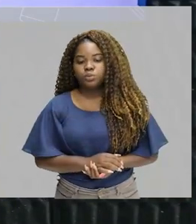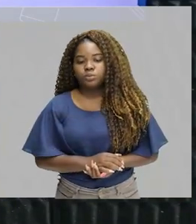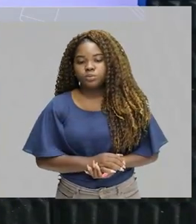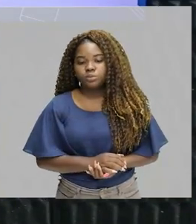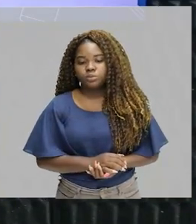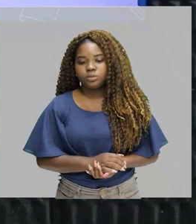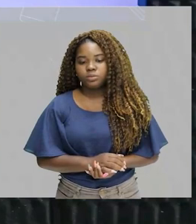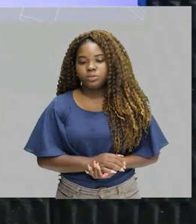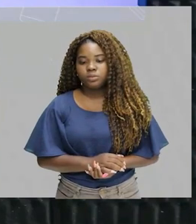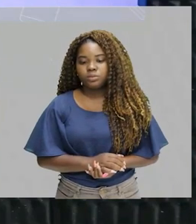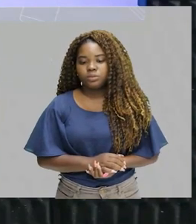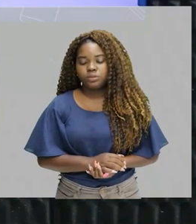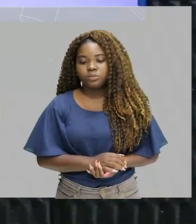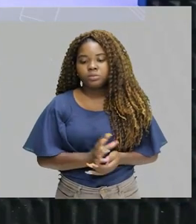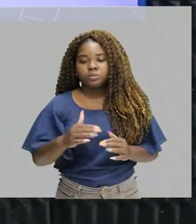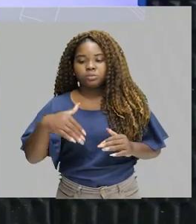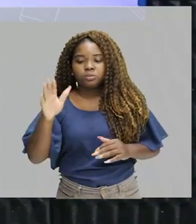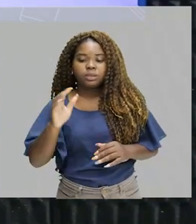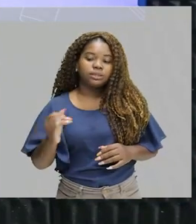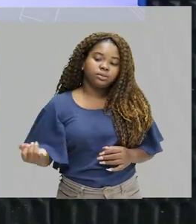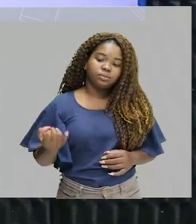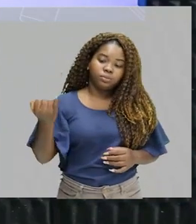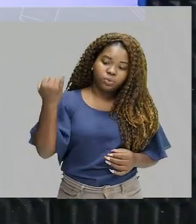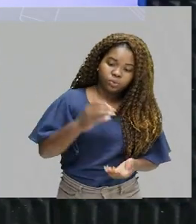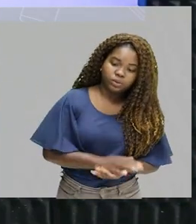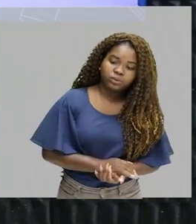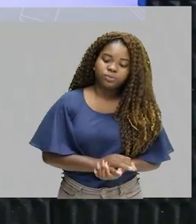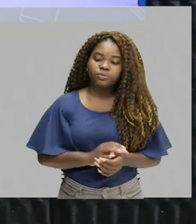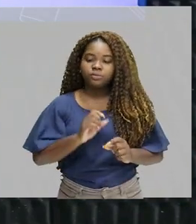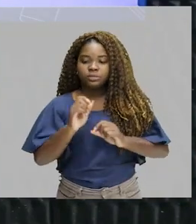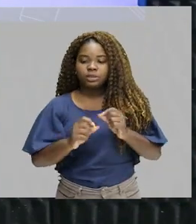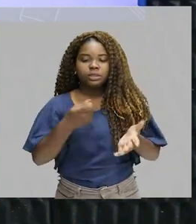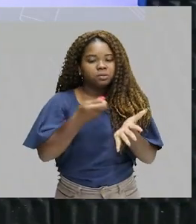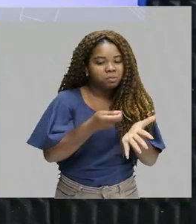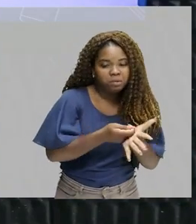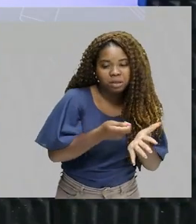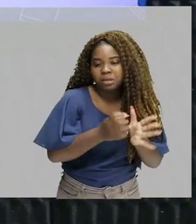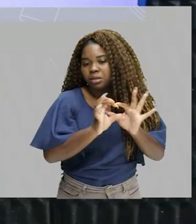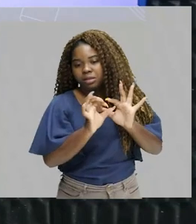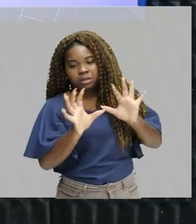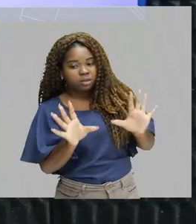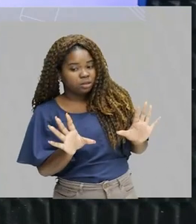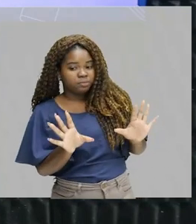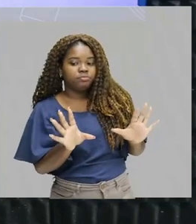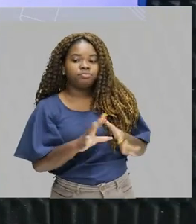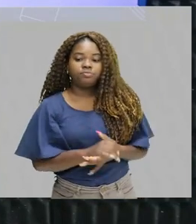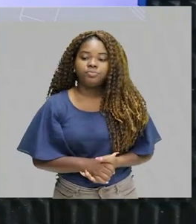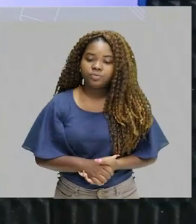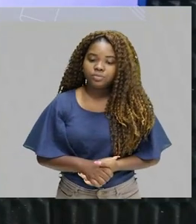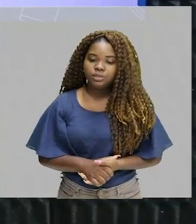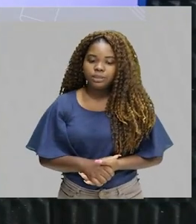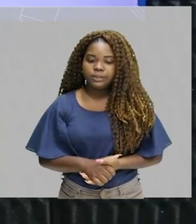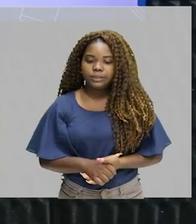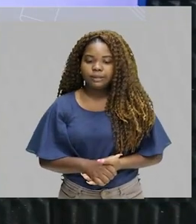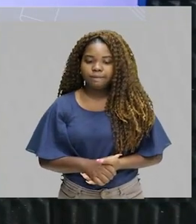castas portanto por ser mais flexível uma coisa que é flexível ela não é rígida você tá ligado né que isso aí é